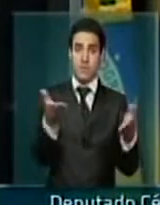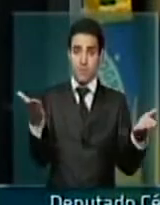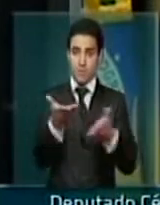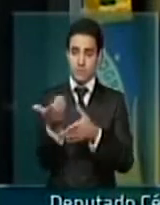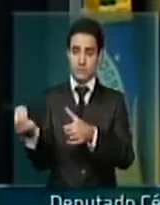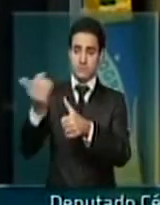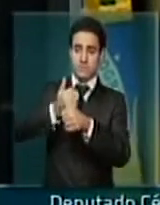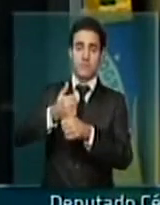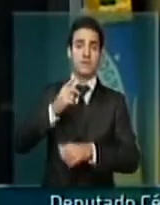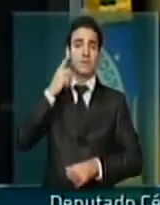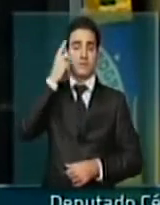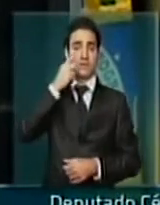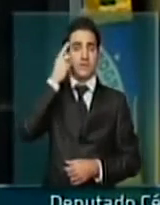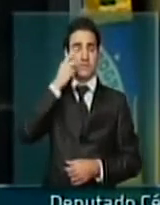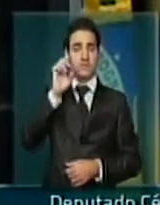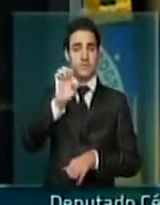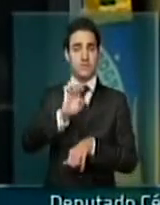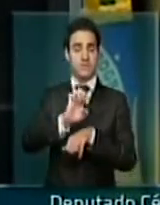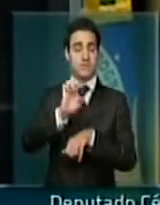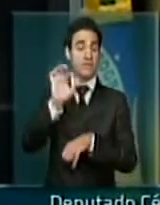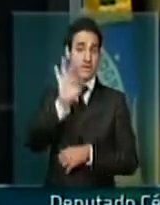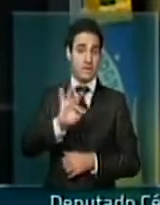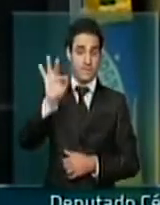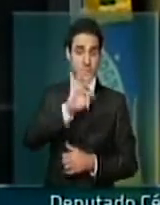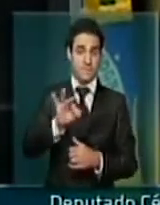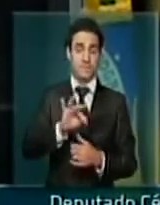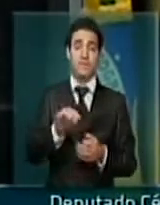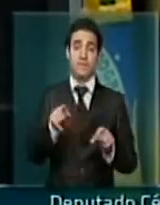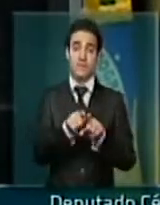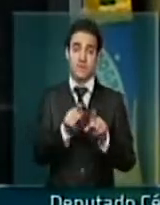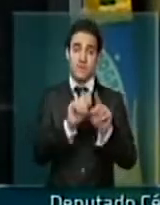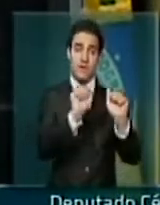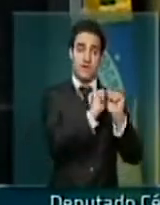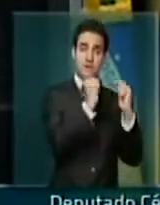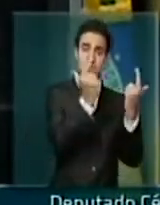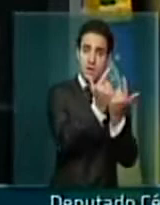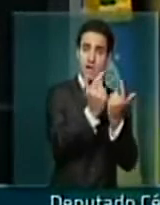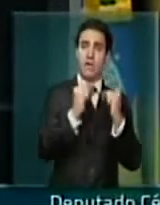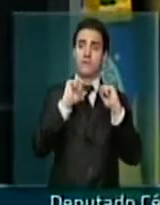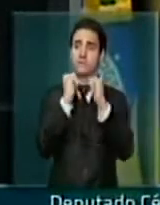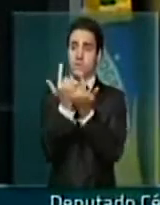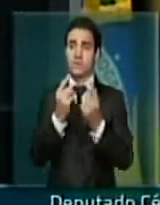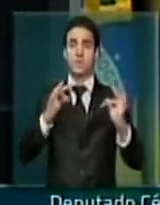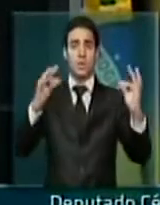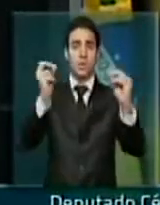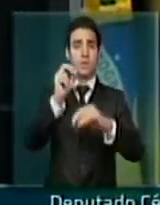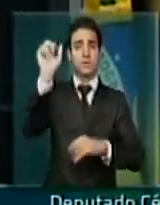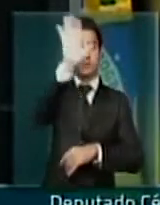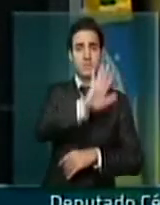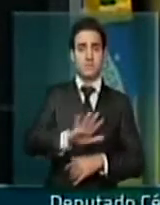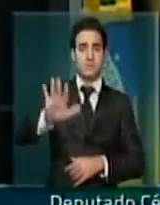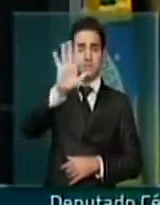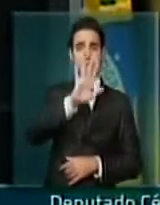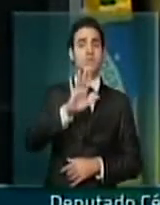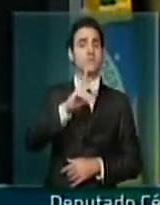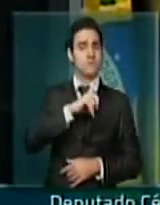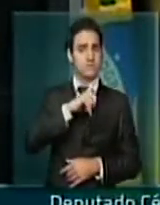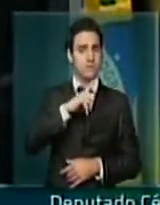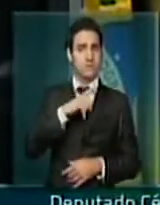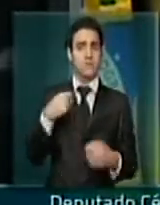são deputados federais. E as Assembleias Legislativas do Brasil têm uma demanda